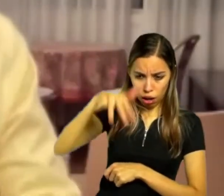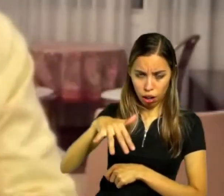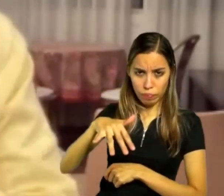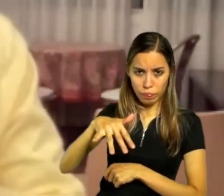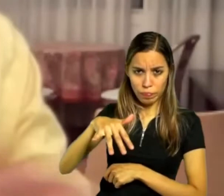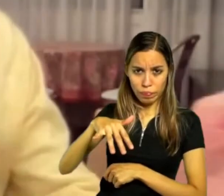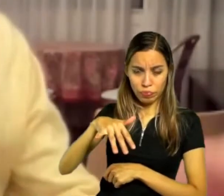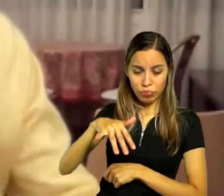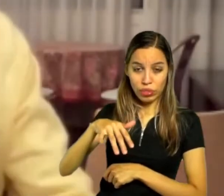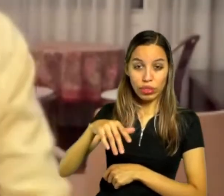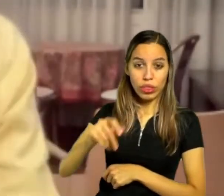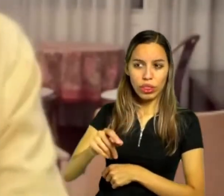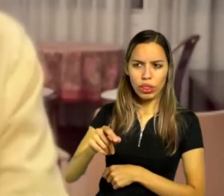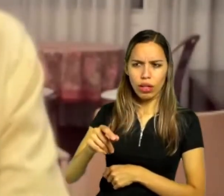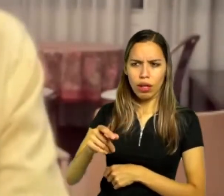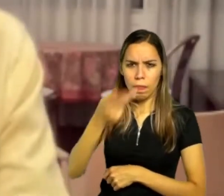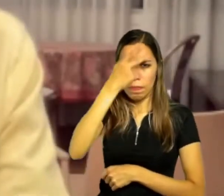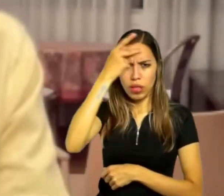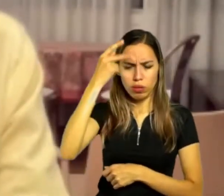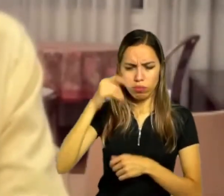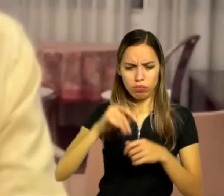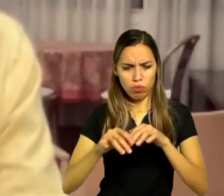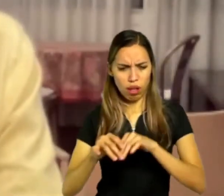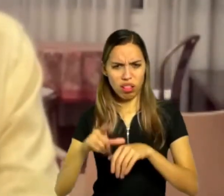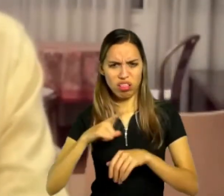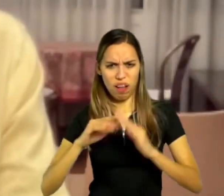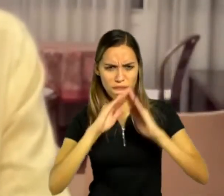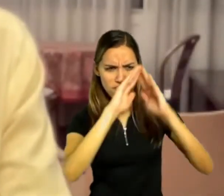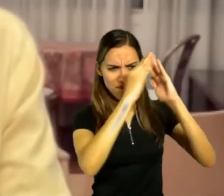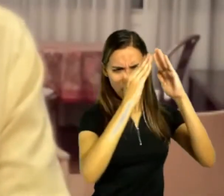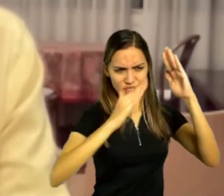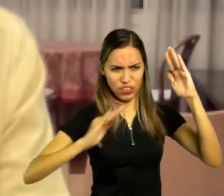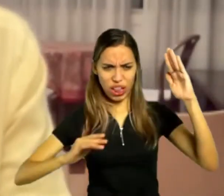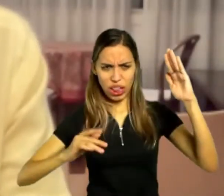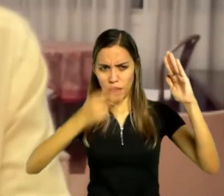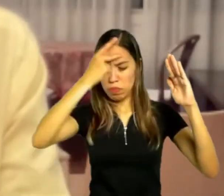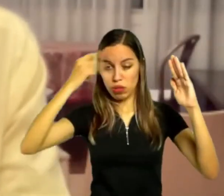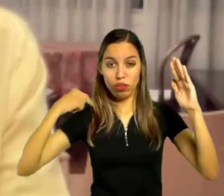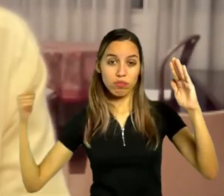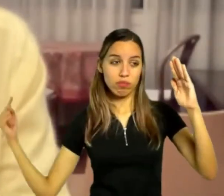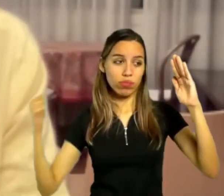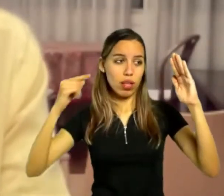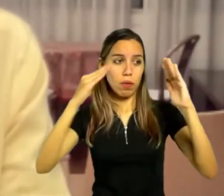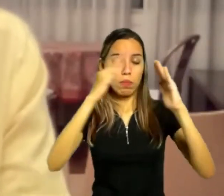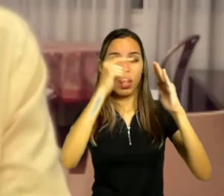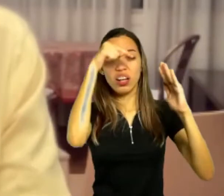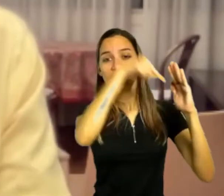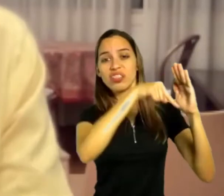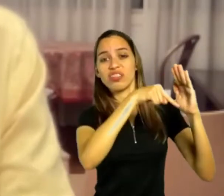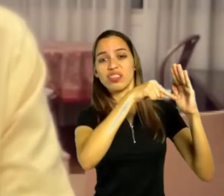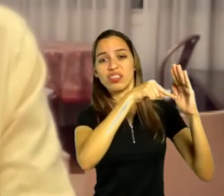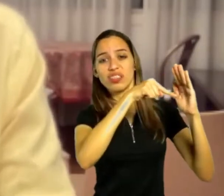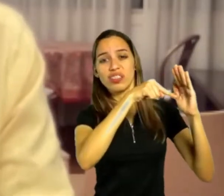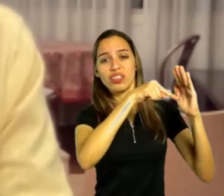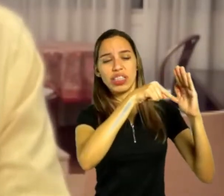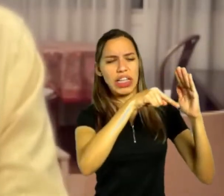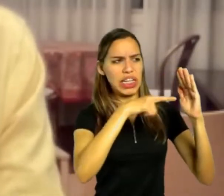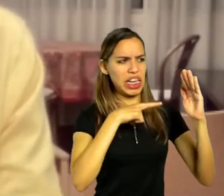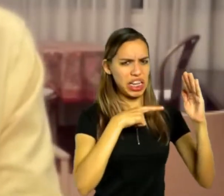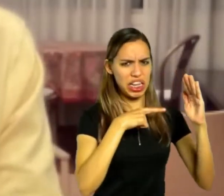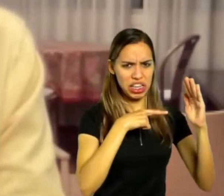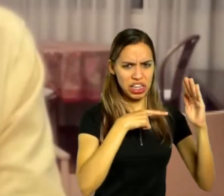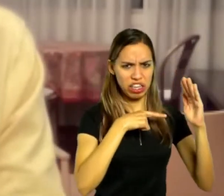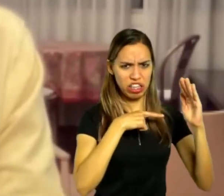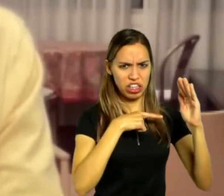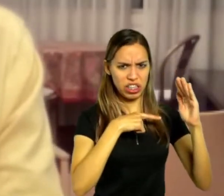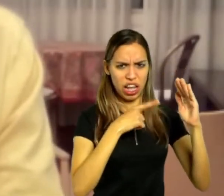cuidado, sem água encanada, sem esgoto, sem nada. E a gente recebia no hospital as pessoas